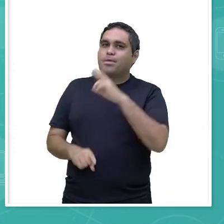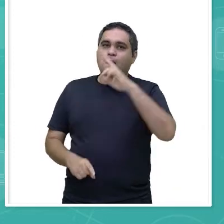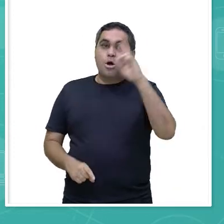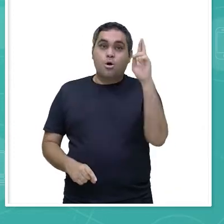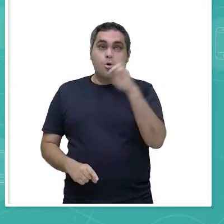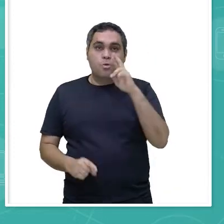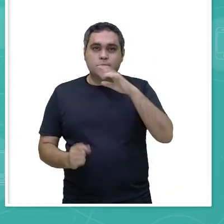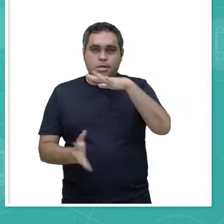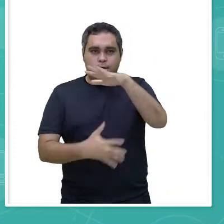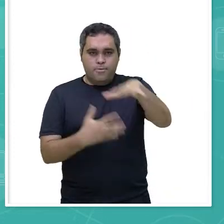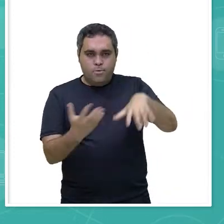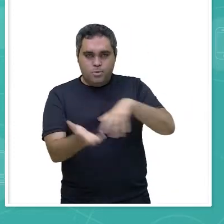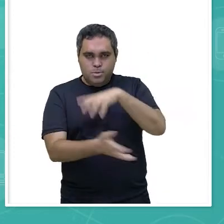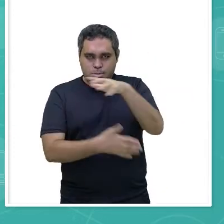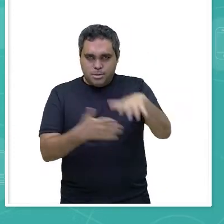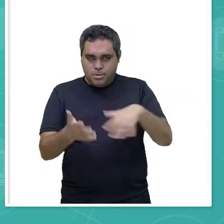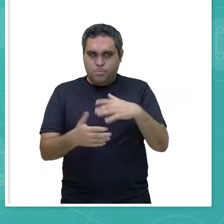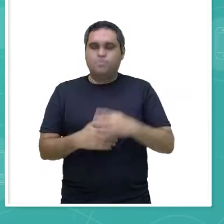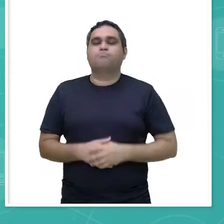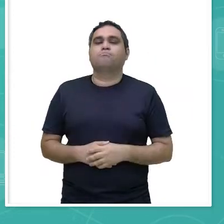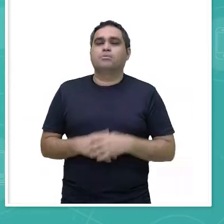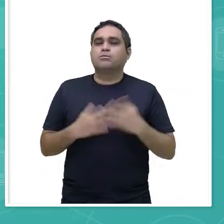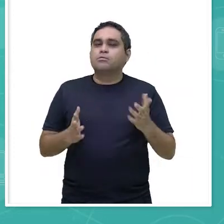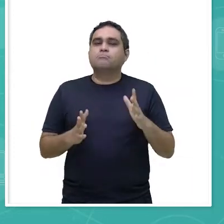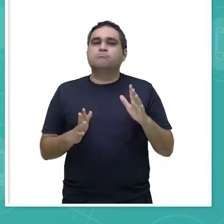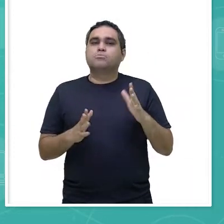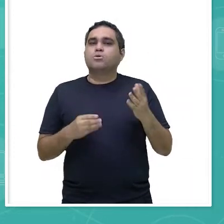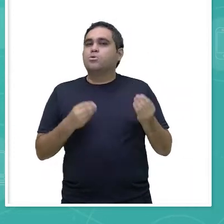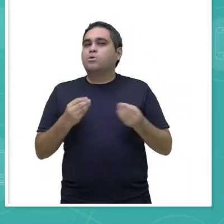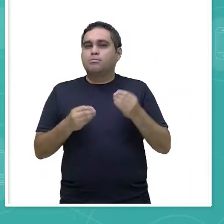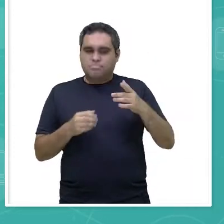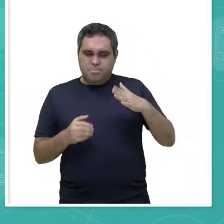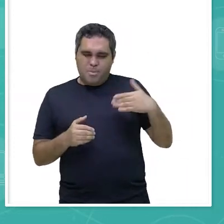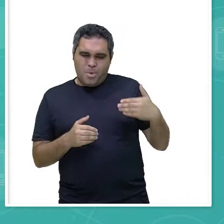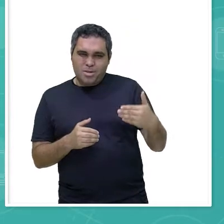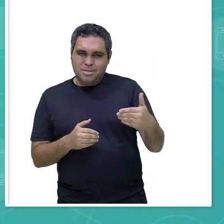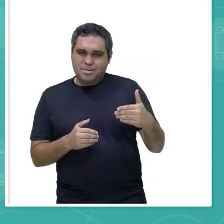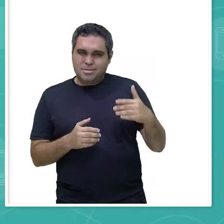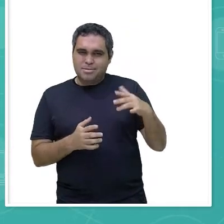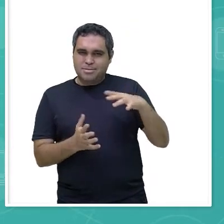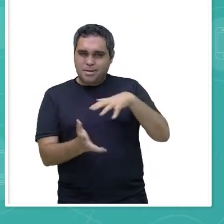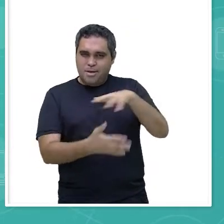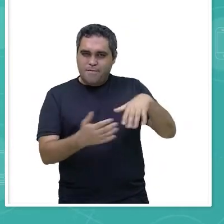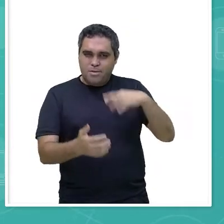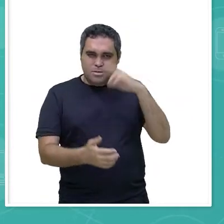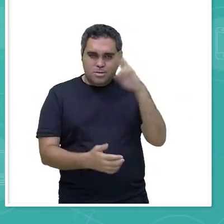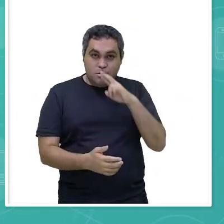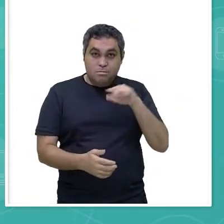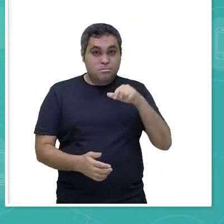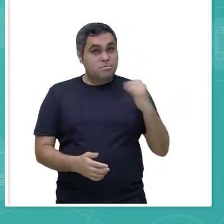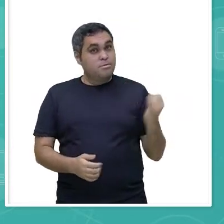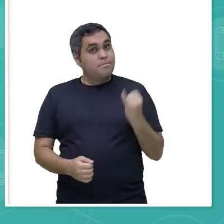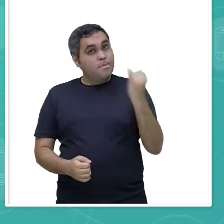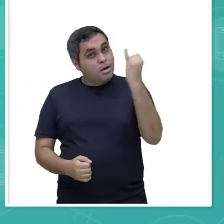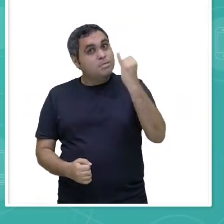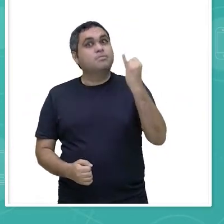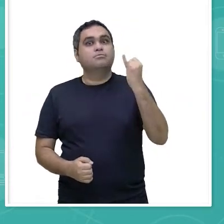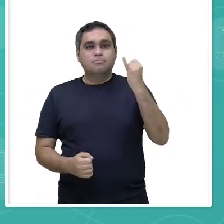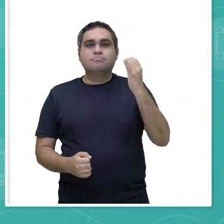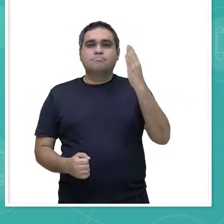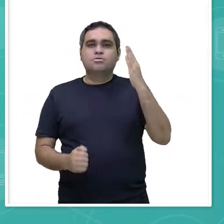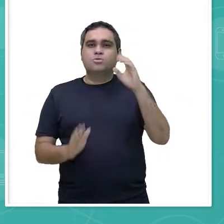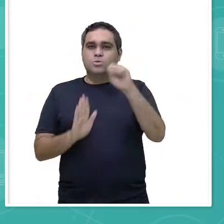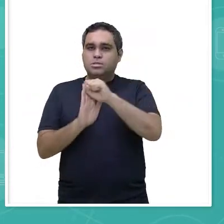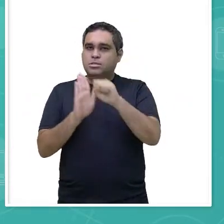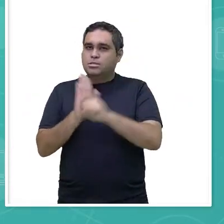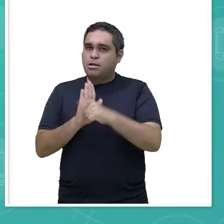um pouquinho sobre o que vai acontecer para esse processo revolucionário tão importante que mudou de vez no século